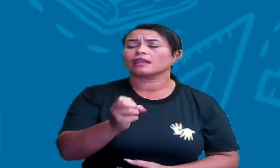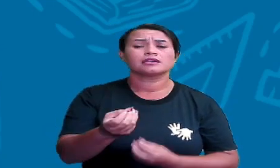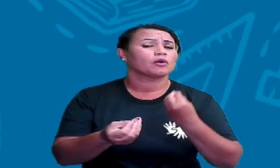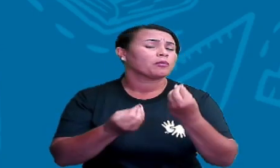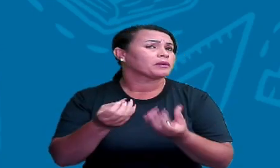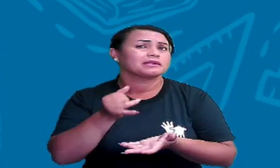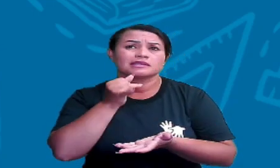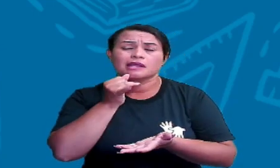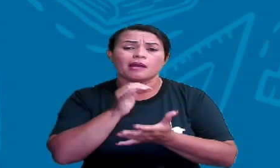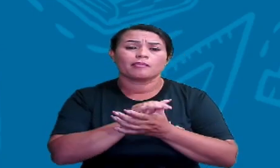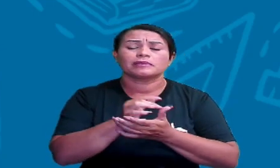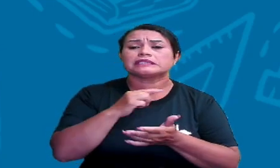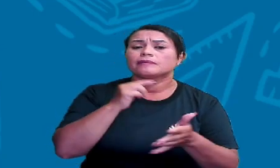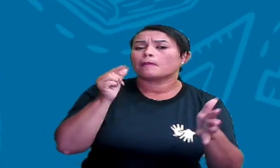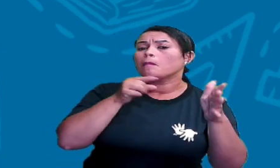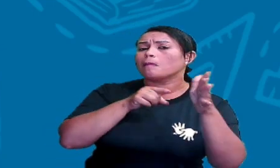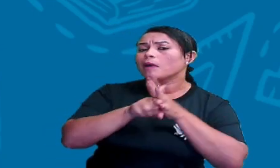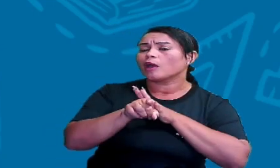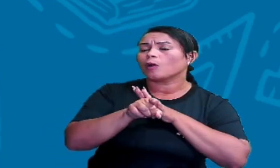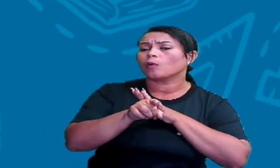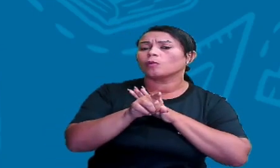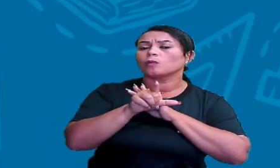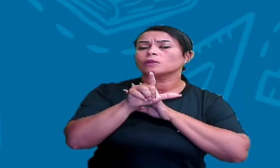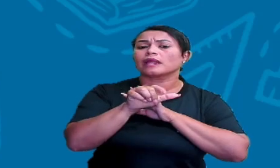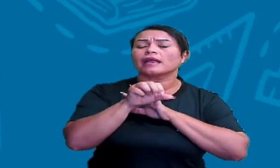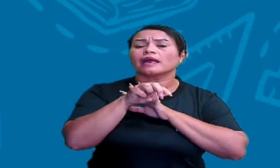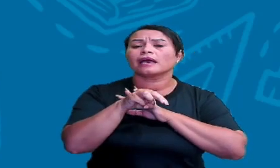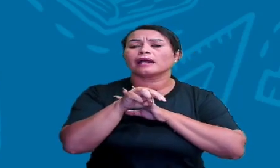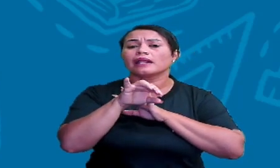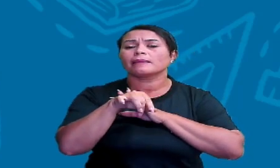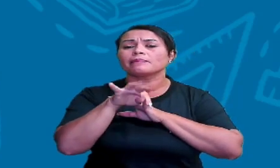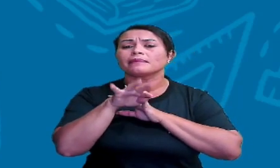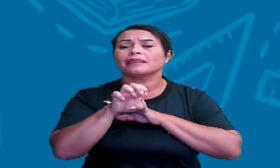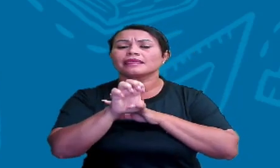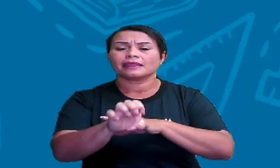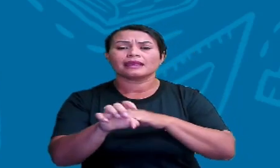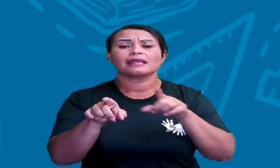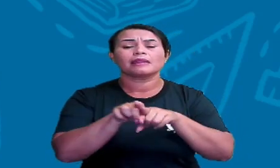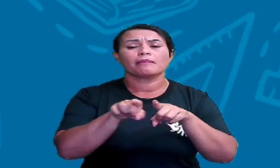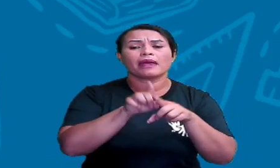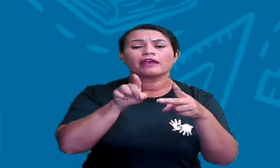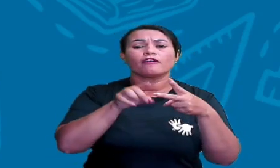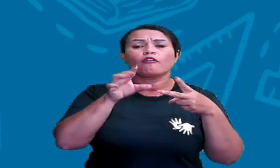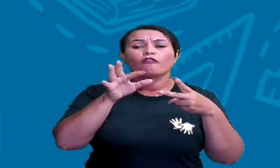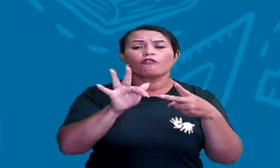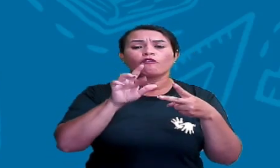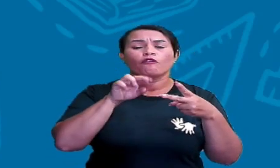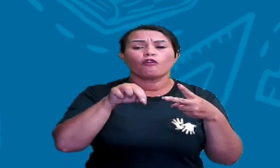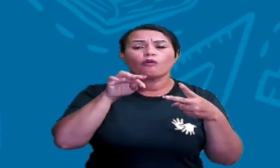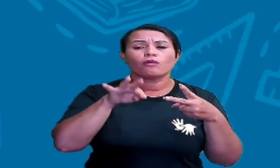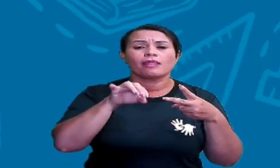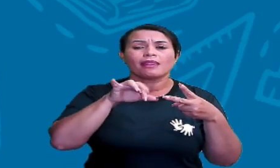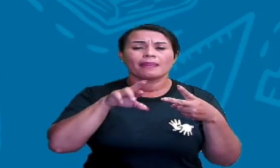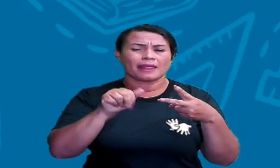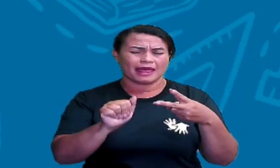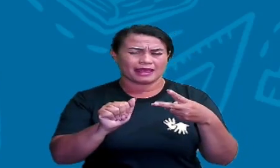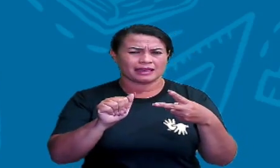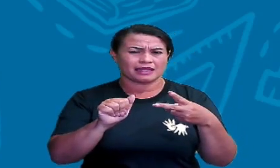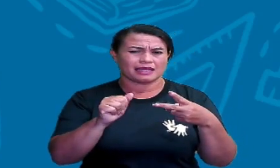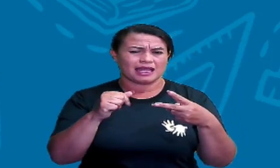numa questão, tiver assim, limite e fronteira tem o mesmo significado. Falso,